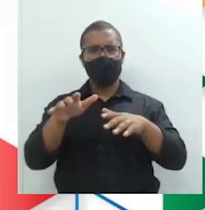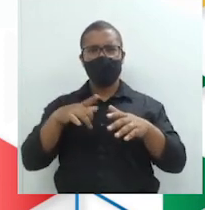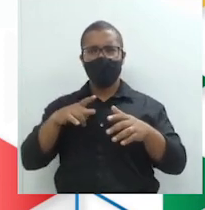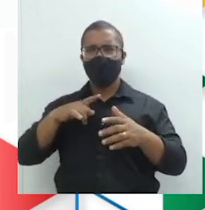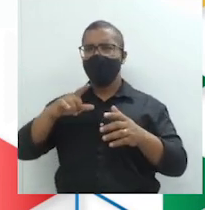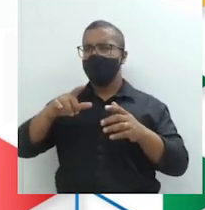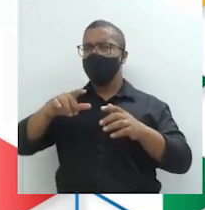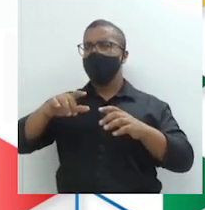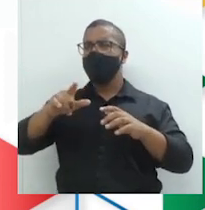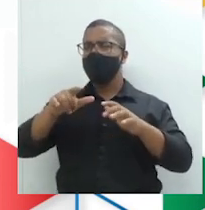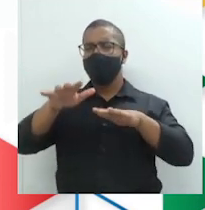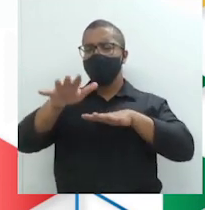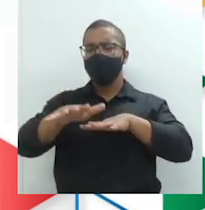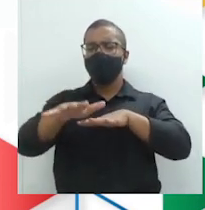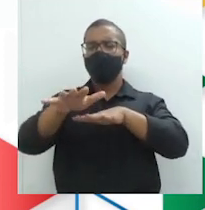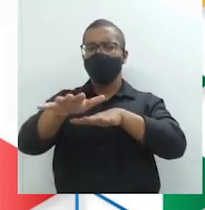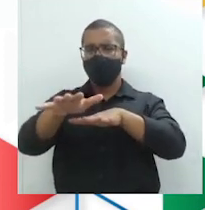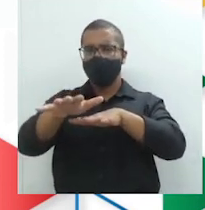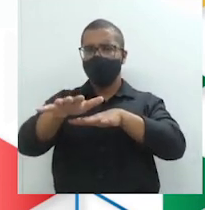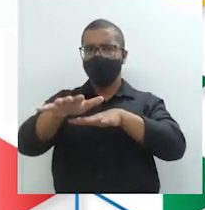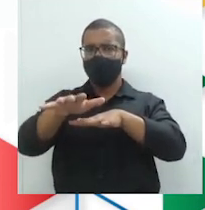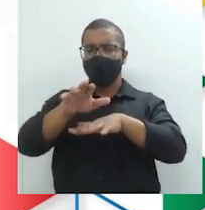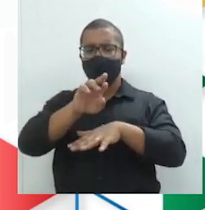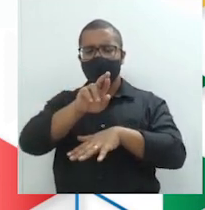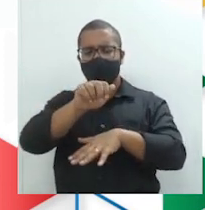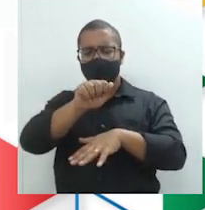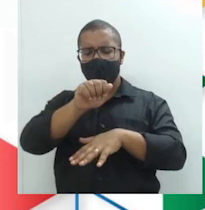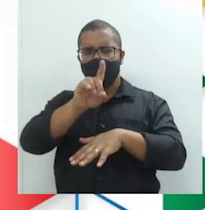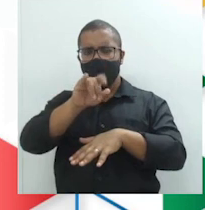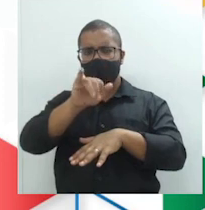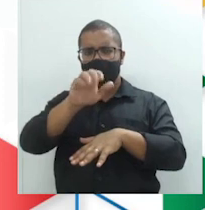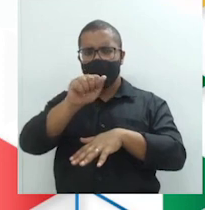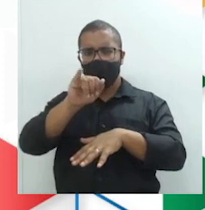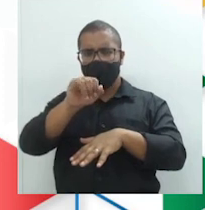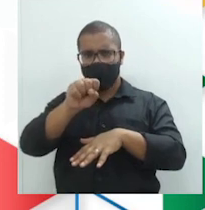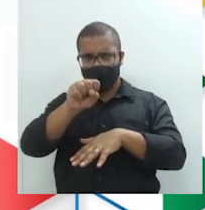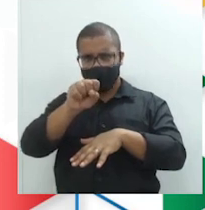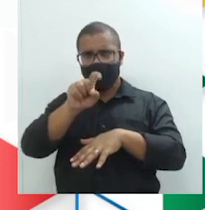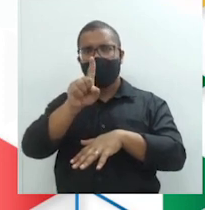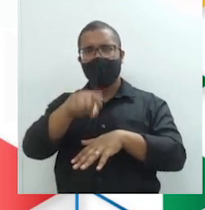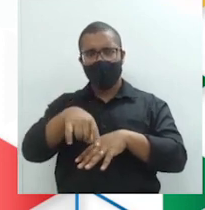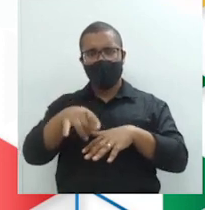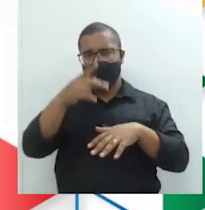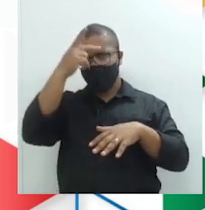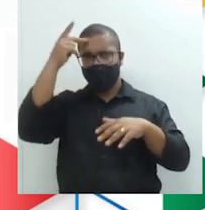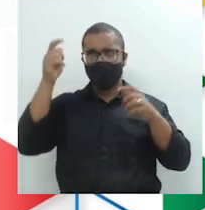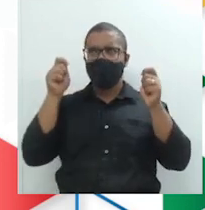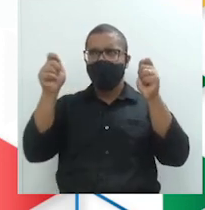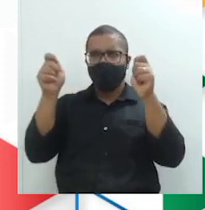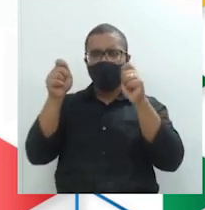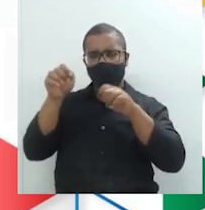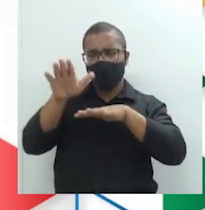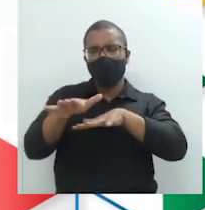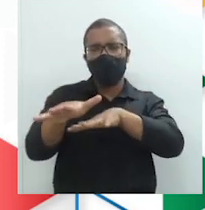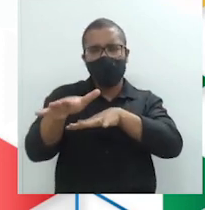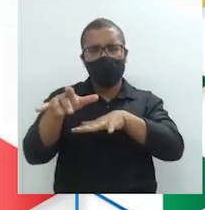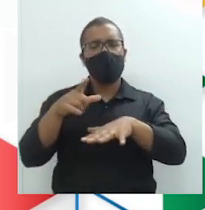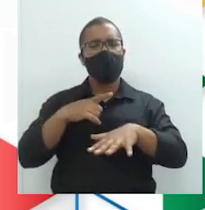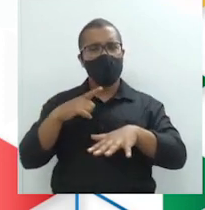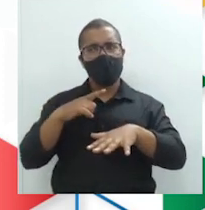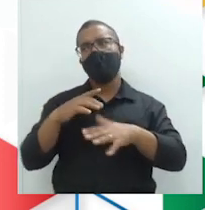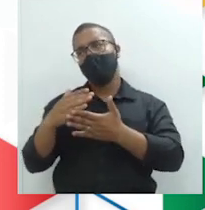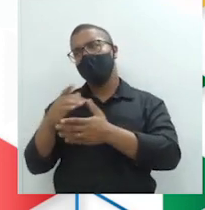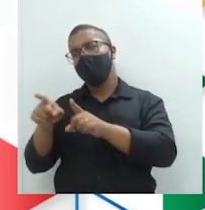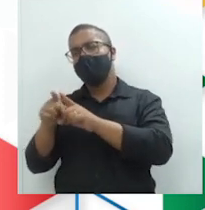a manifestação. Radicais. Quando eu digo que existem ativistas radicais, estou dizendo que existem os